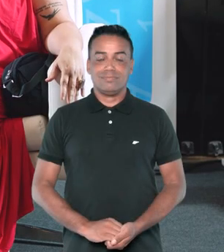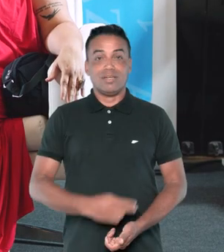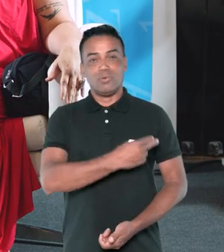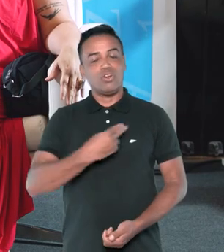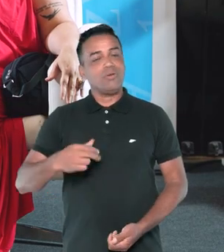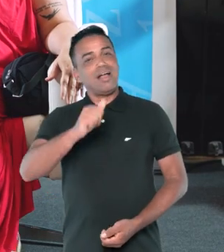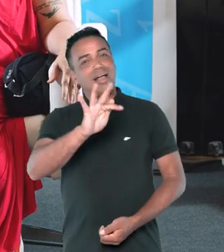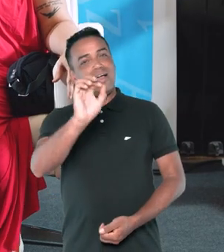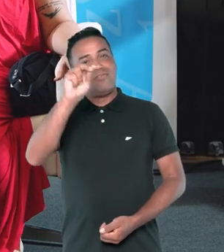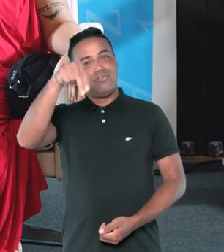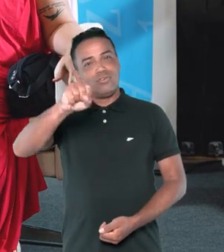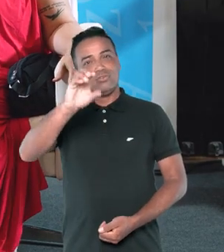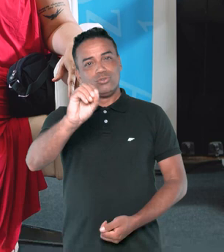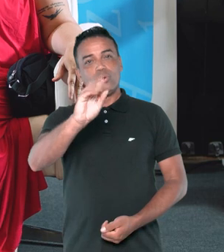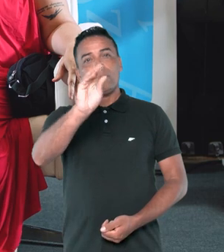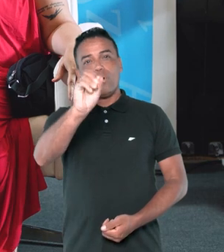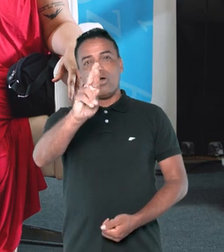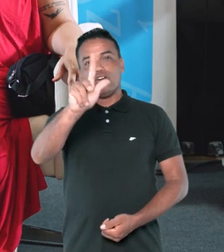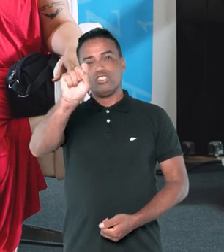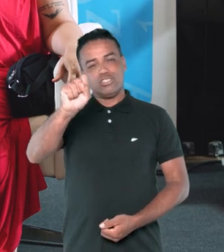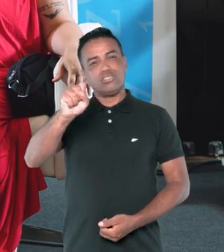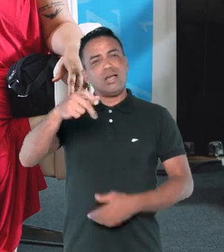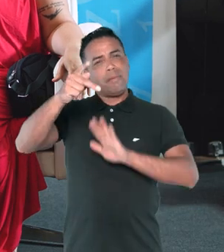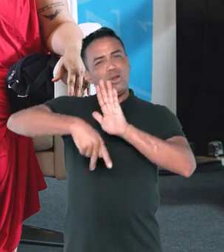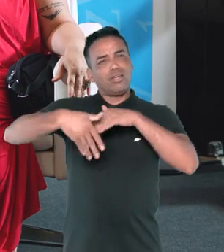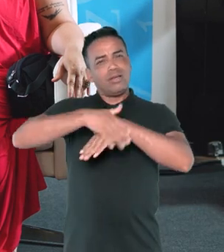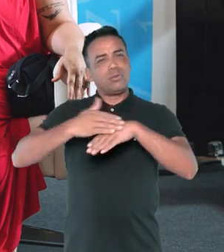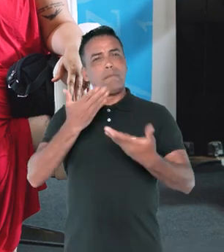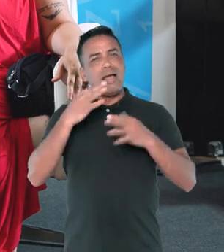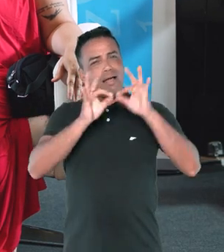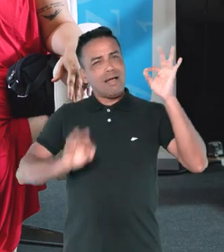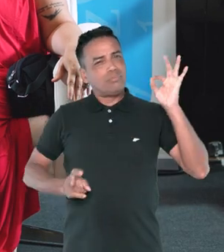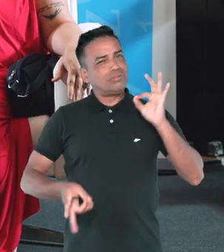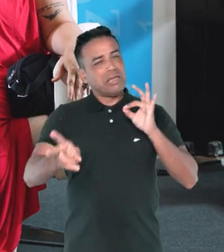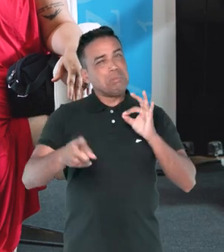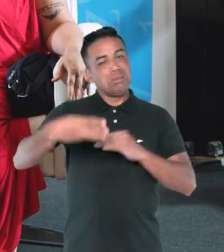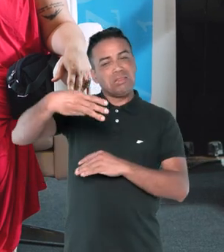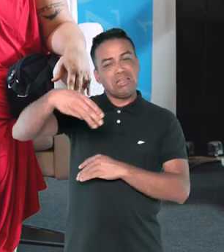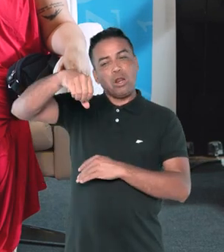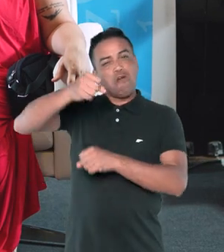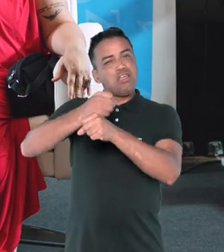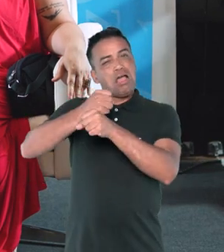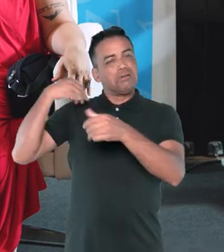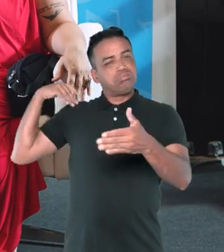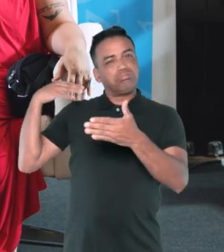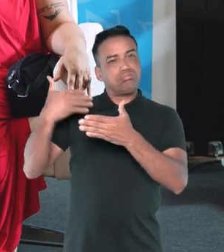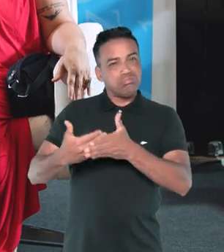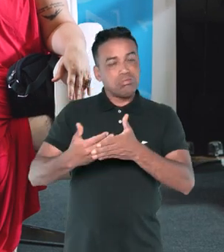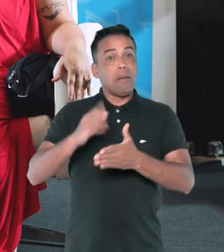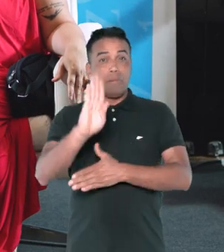Meu nome é Afonso Borges, eu faço o projeto Sempre um Papo há 39 anos em Belo Horizonte, diversas capitais